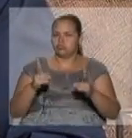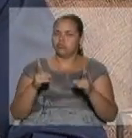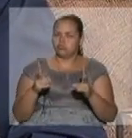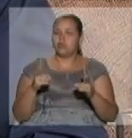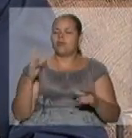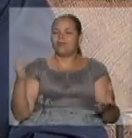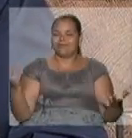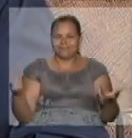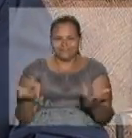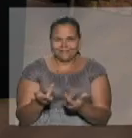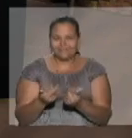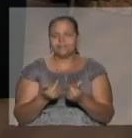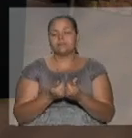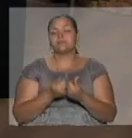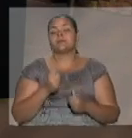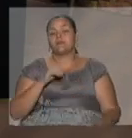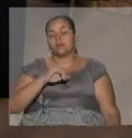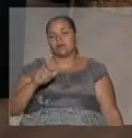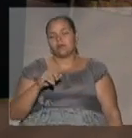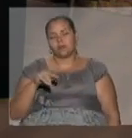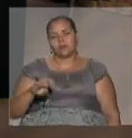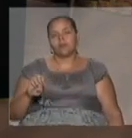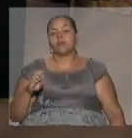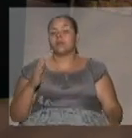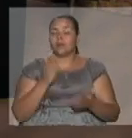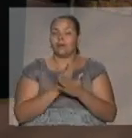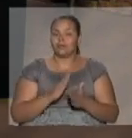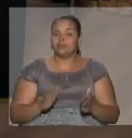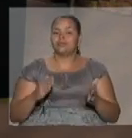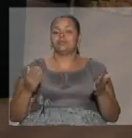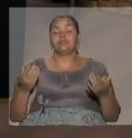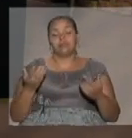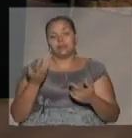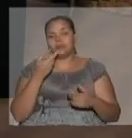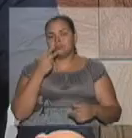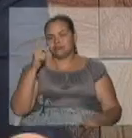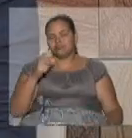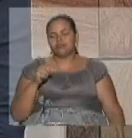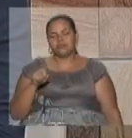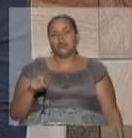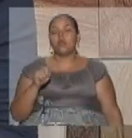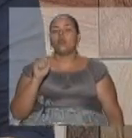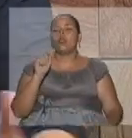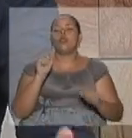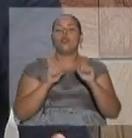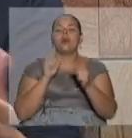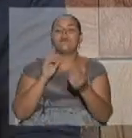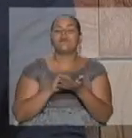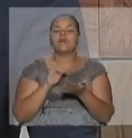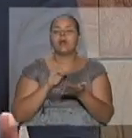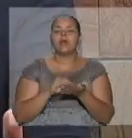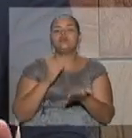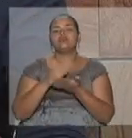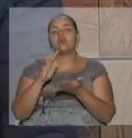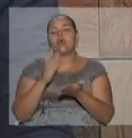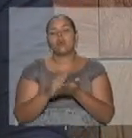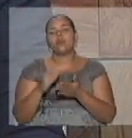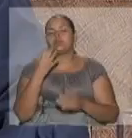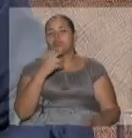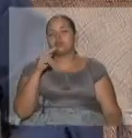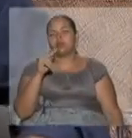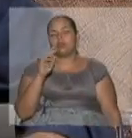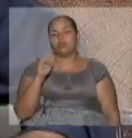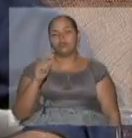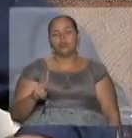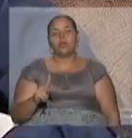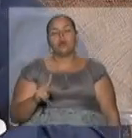E é maravilhosa, né? Jaime, o programa está acabando mesmo, queria saber de você o seguinte, o que falta e o que sobra na música popular brasileira? O que